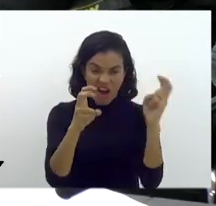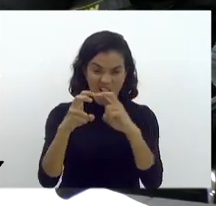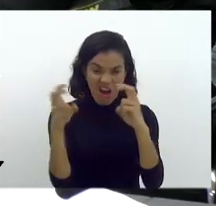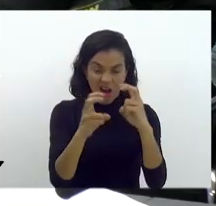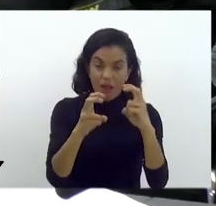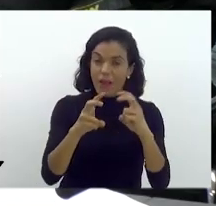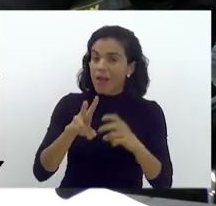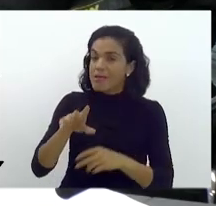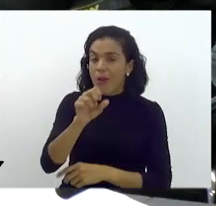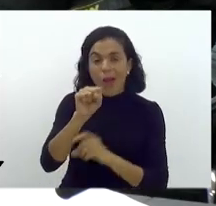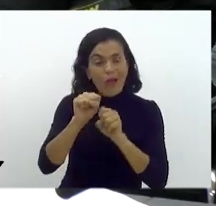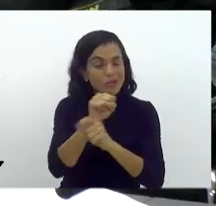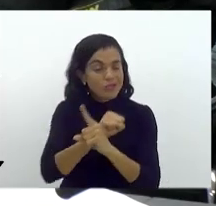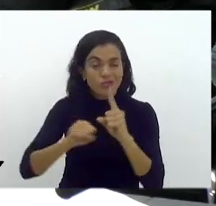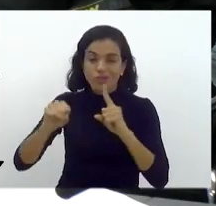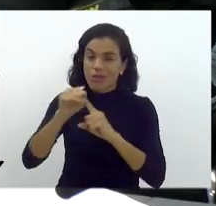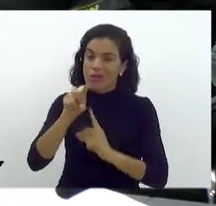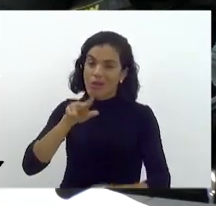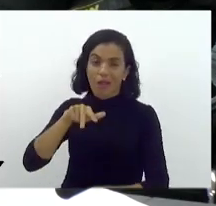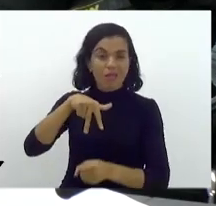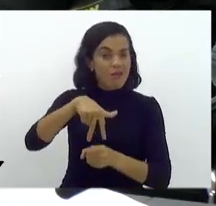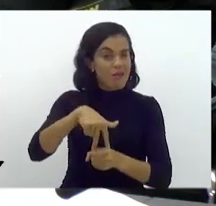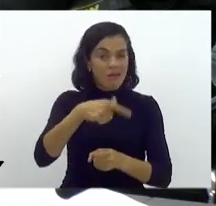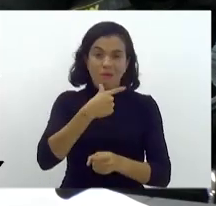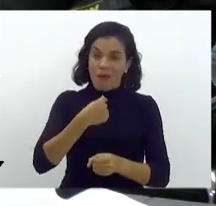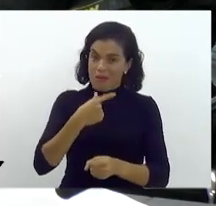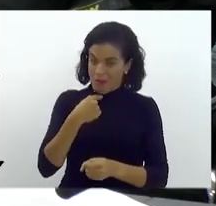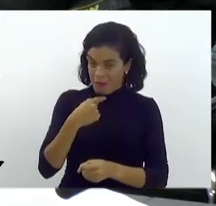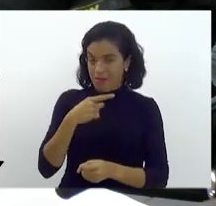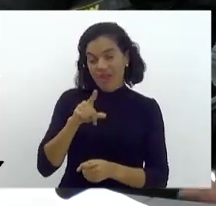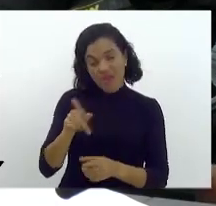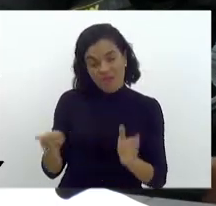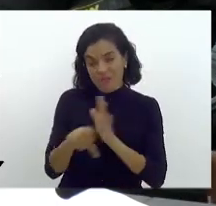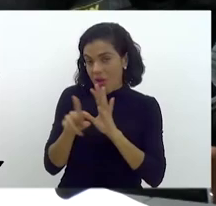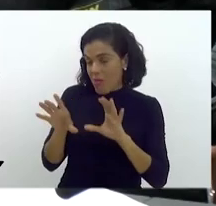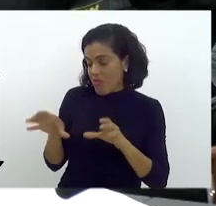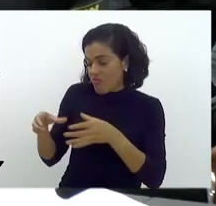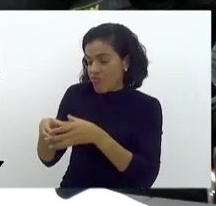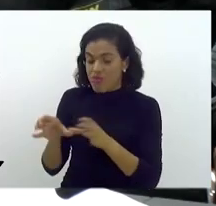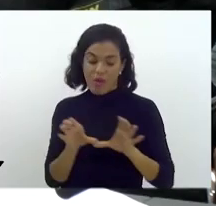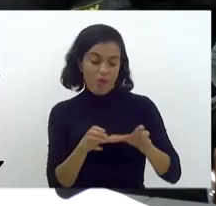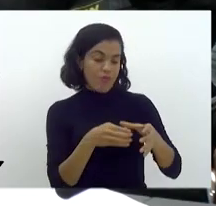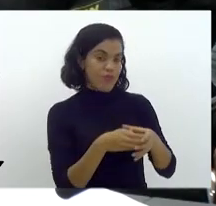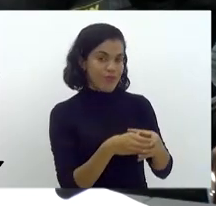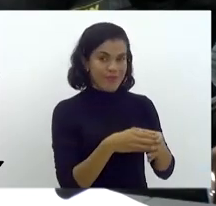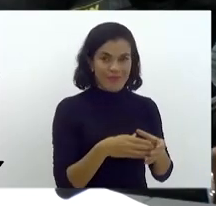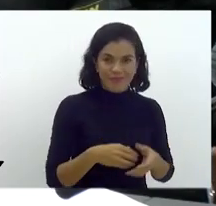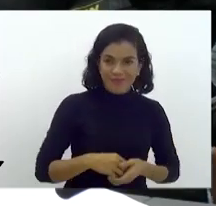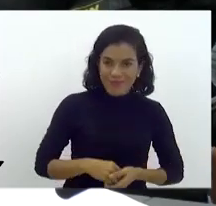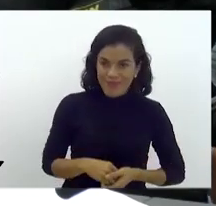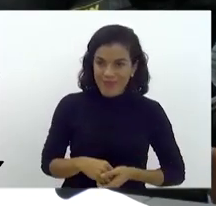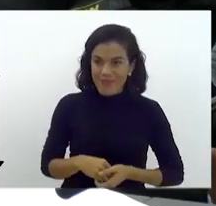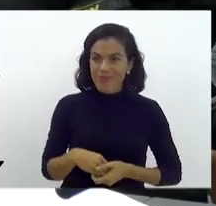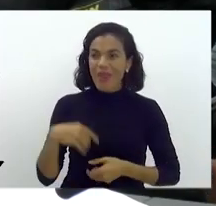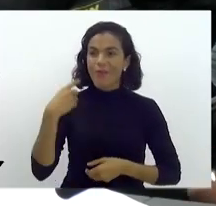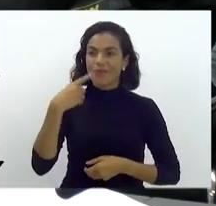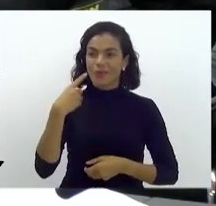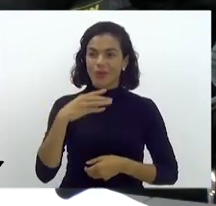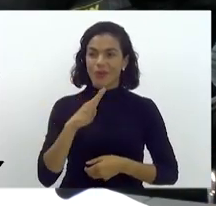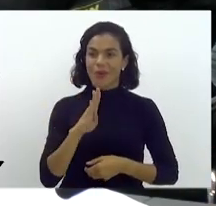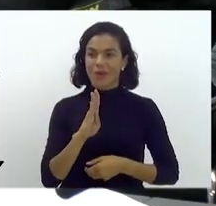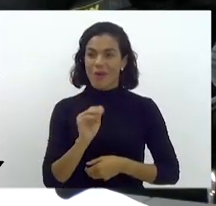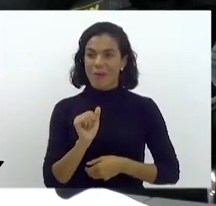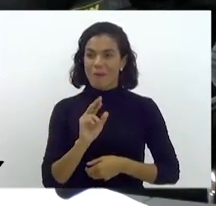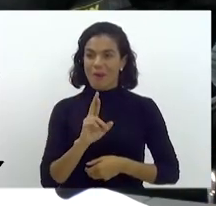sociedade patriarcal né mas é dessas rodas a doutora Bárbara